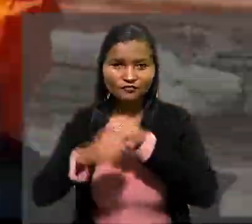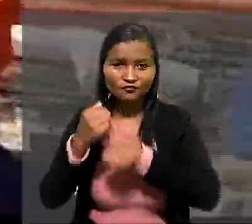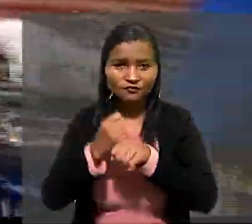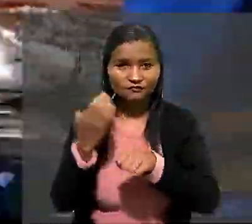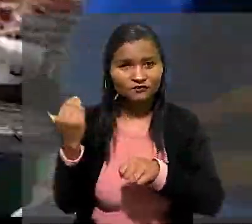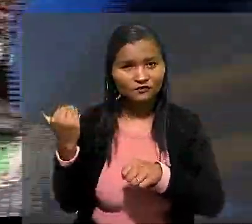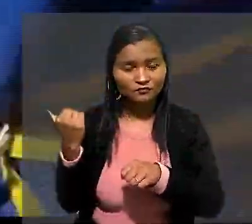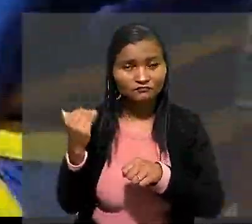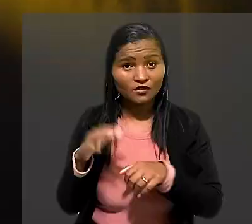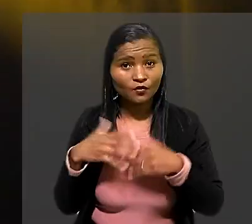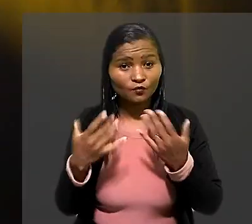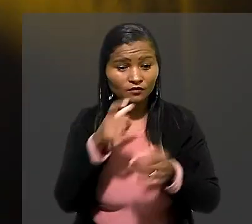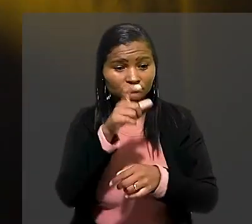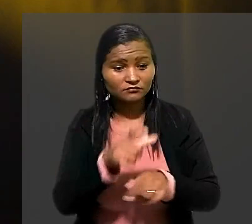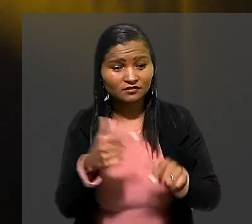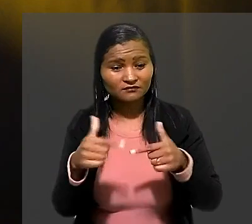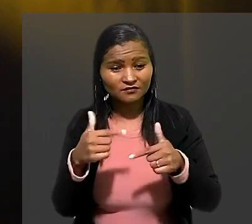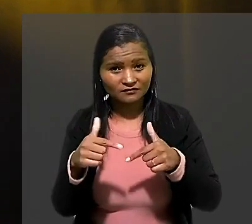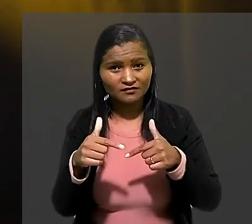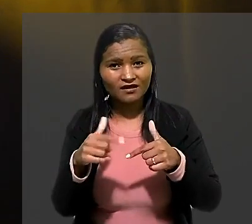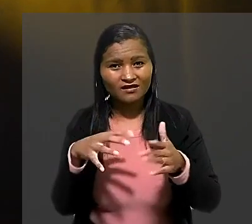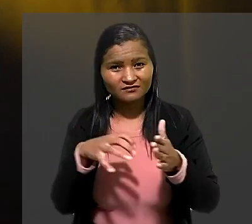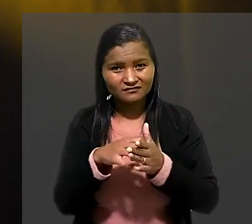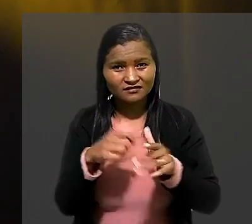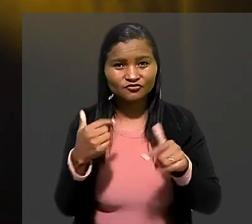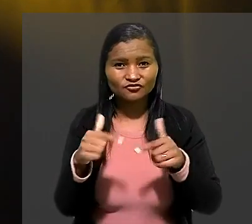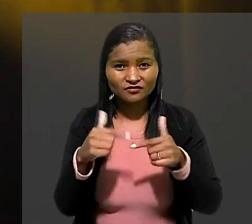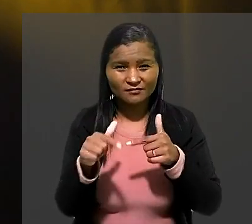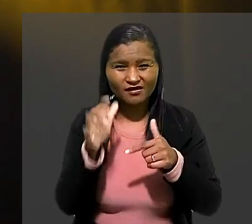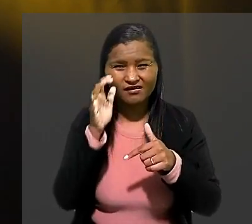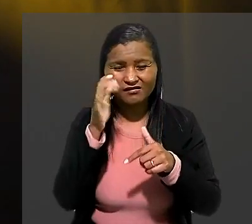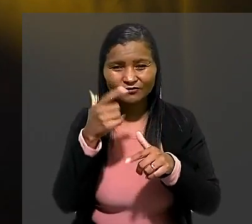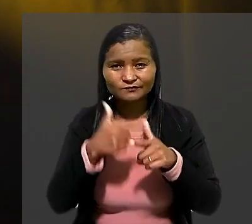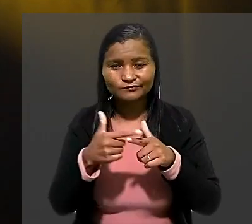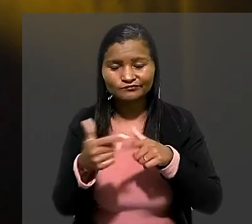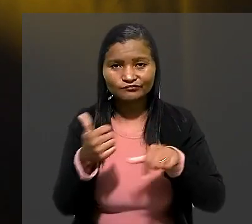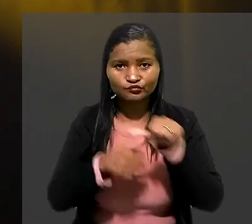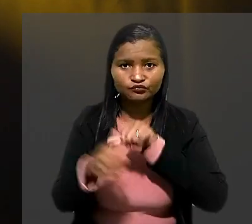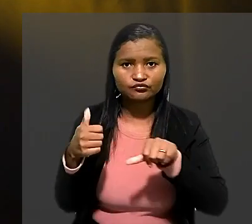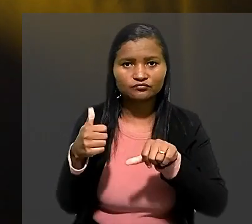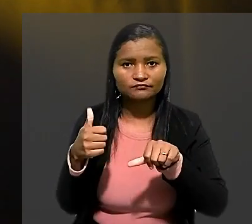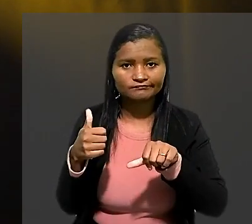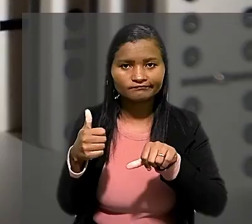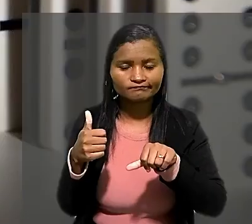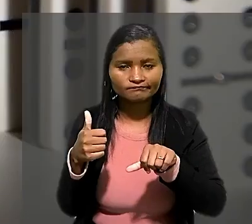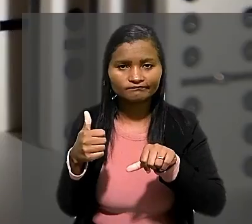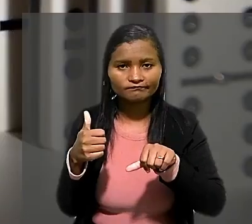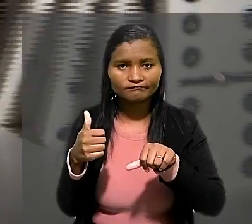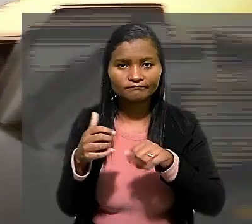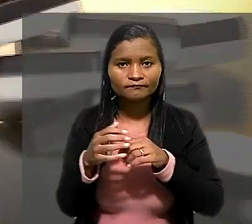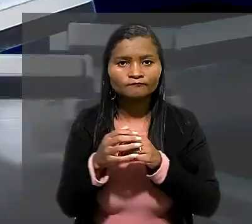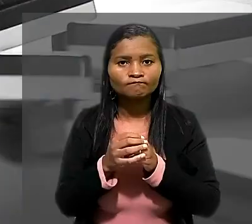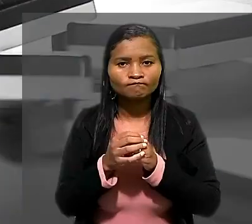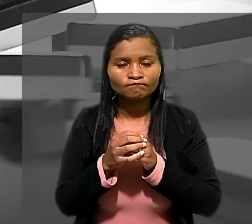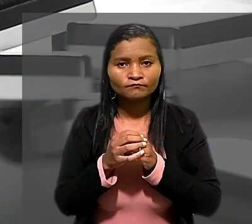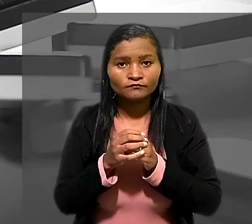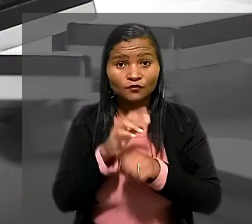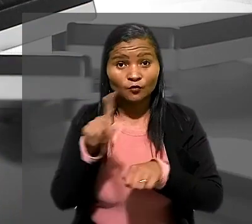2.487 do ano anterior. Quando um trabalhador é vítima de acidente de trabalho, ocorre um efeito dominó.